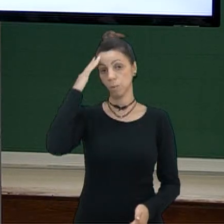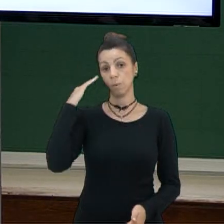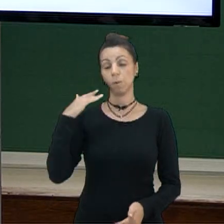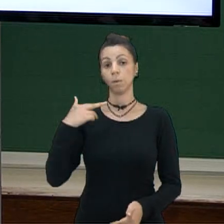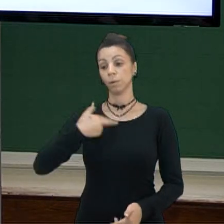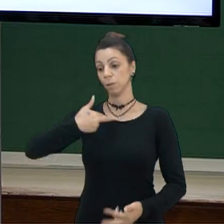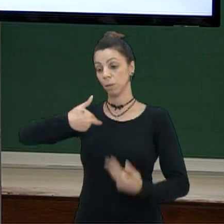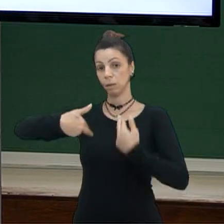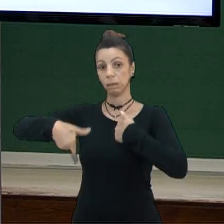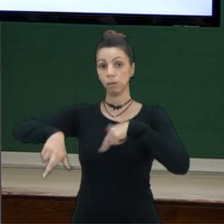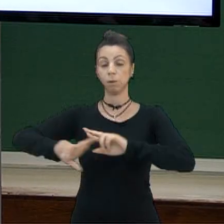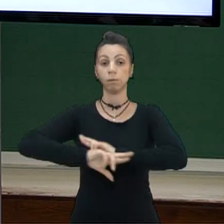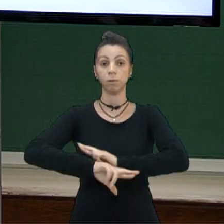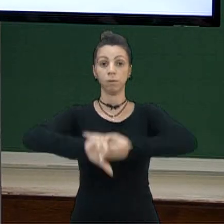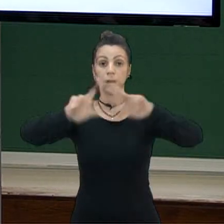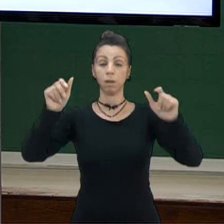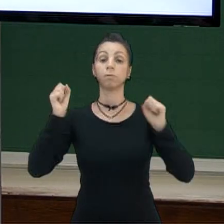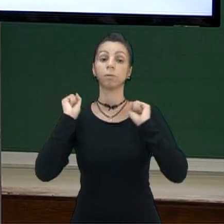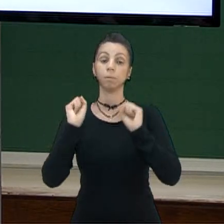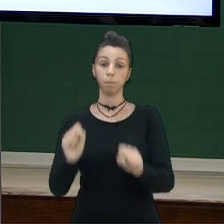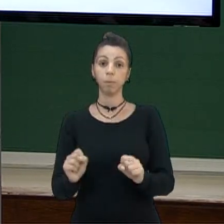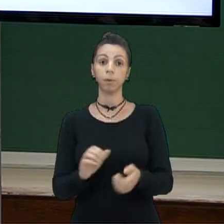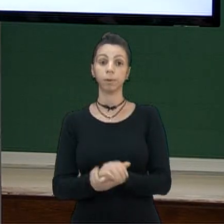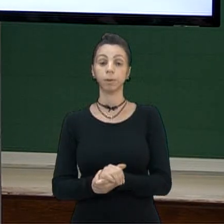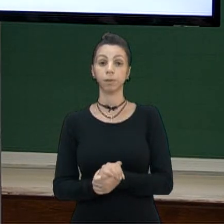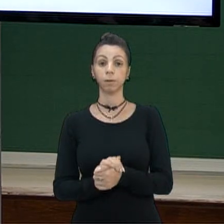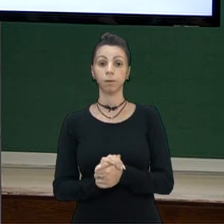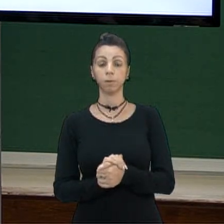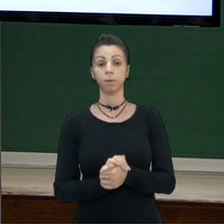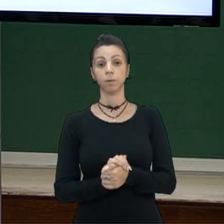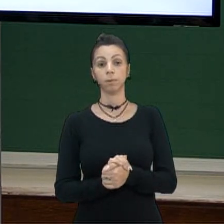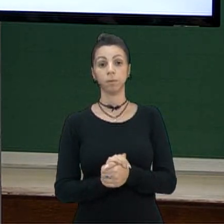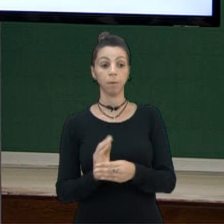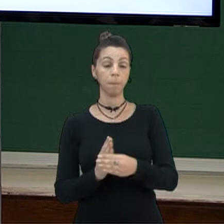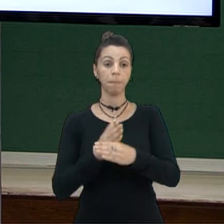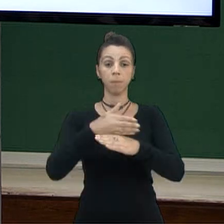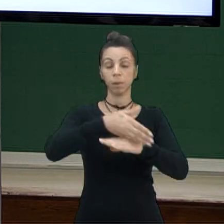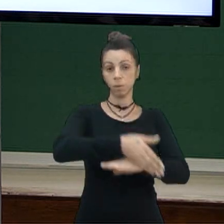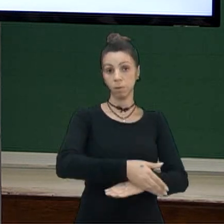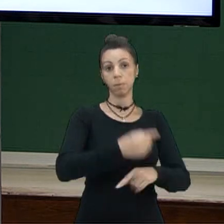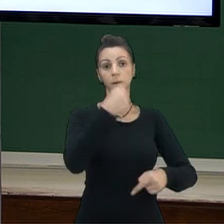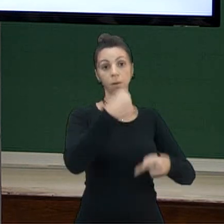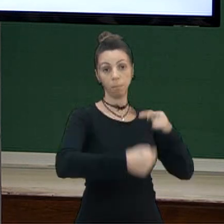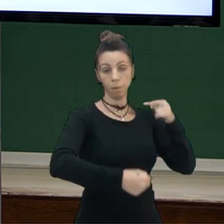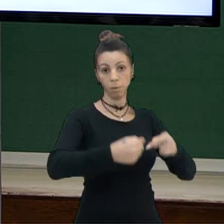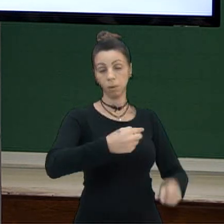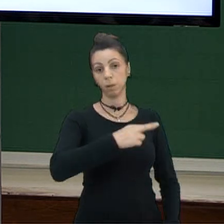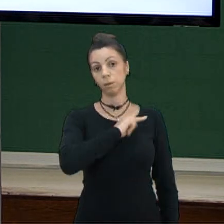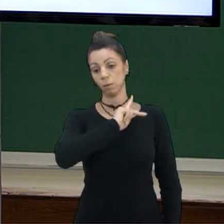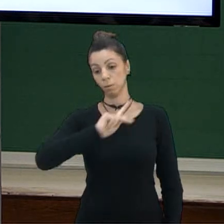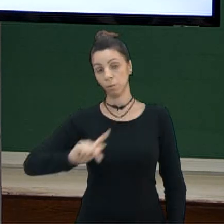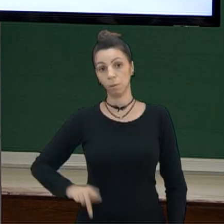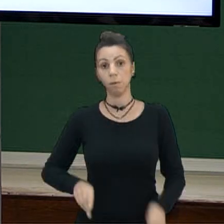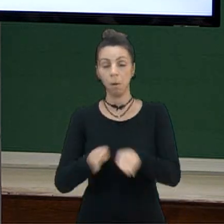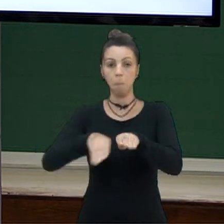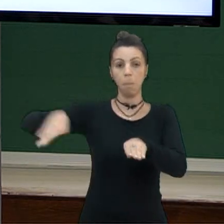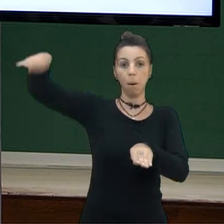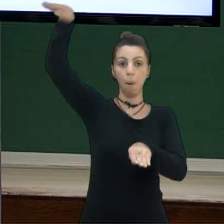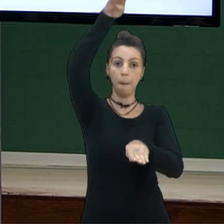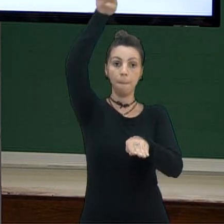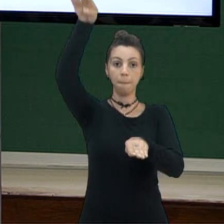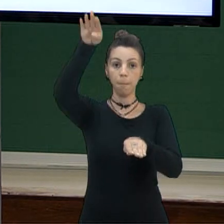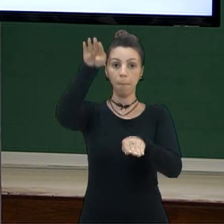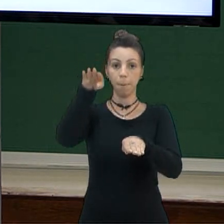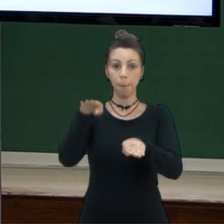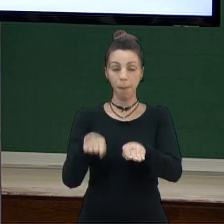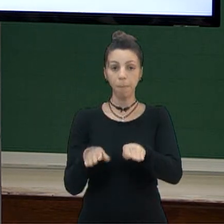religião pode, de certa forma, disputar qualquer cargo, sendo político, sendo cargos em instituições,